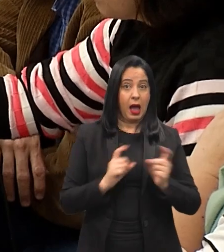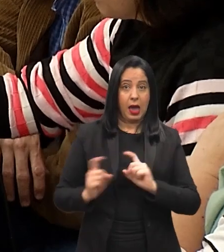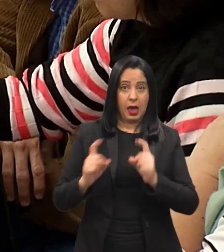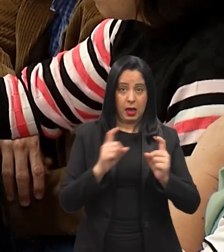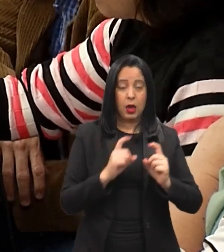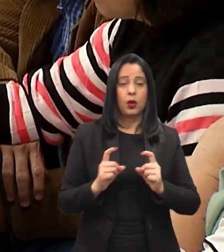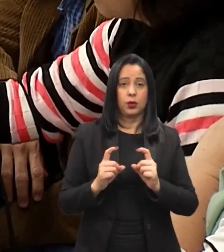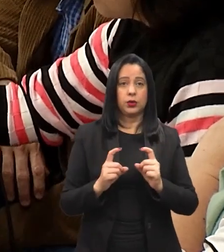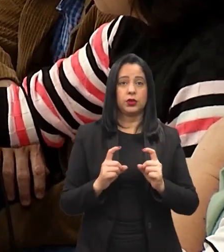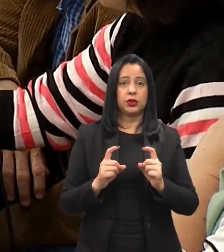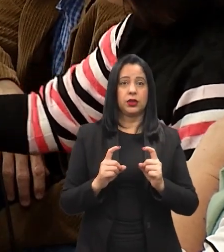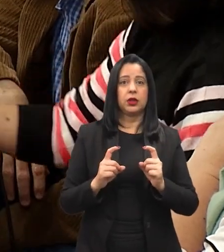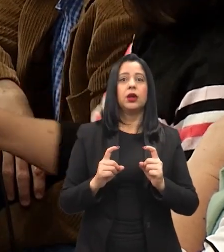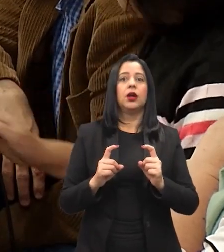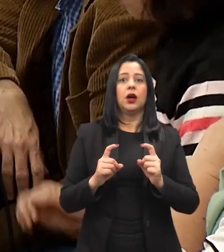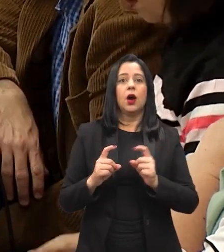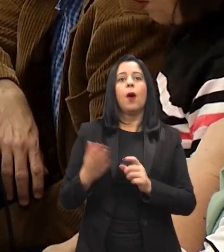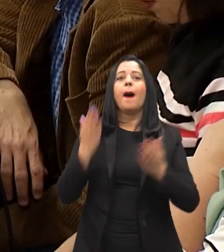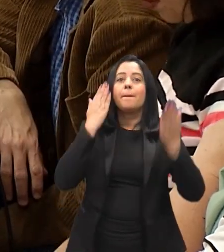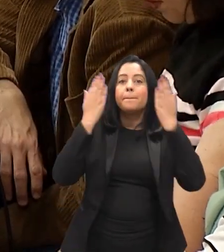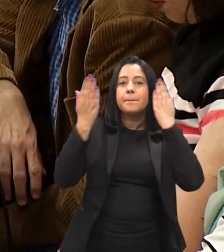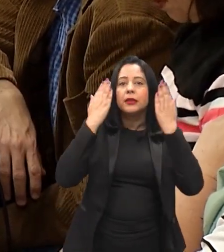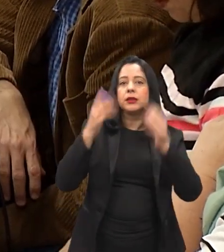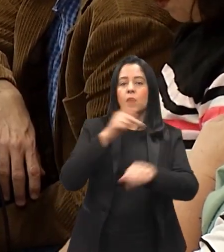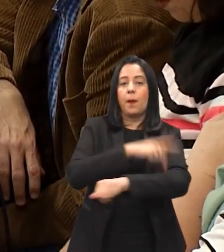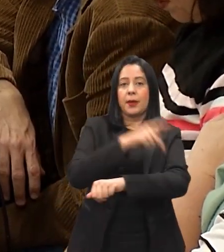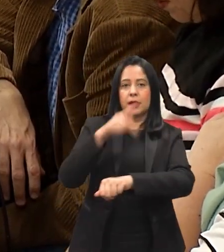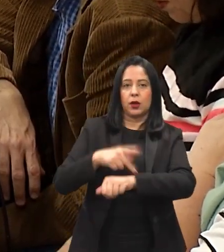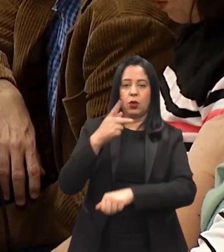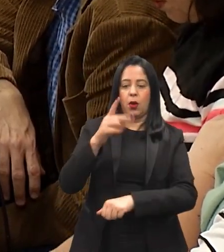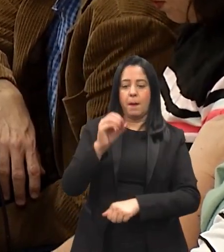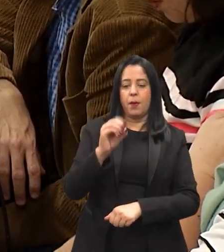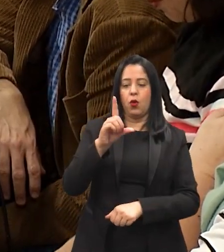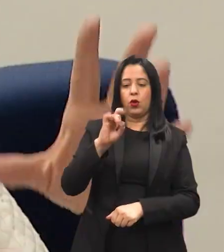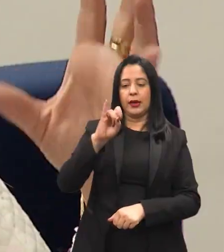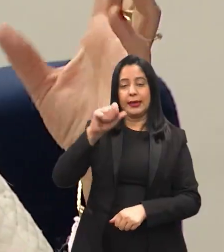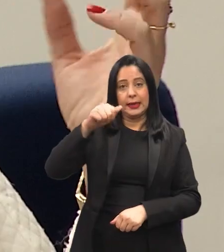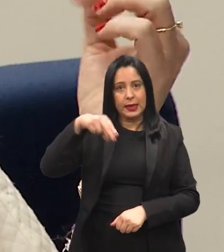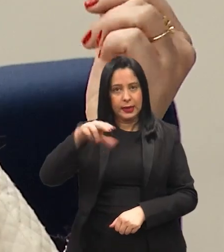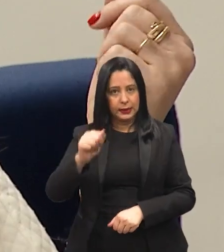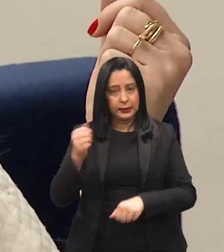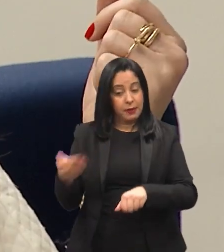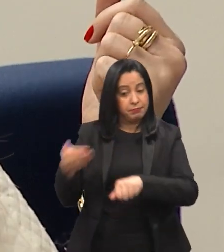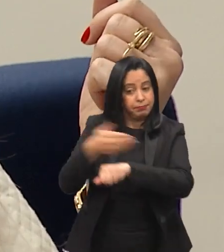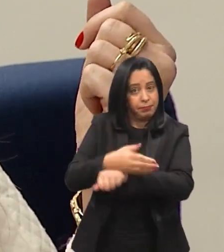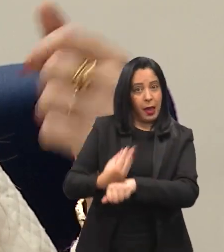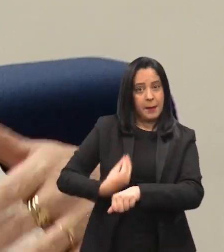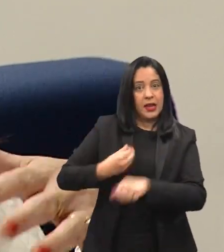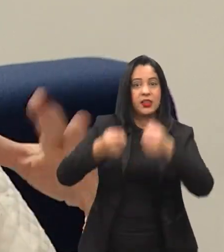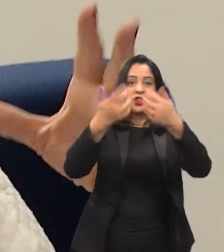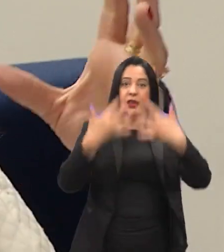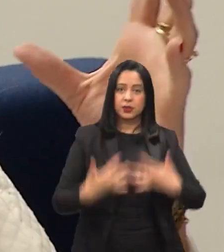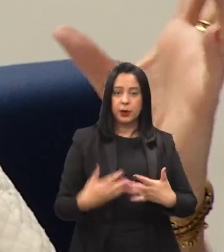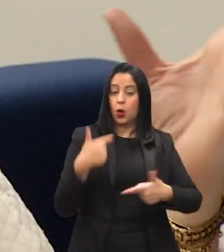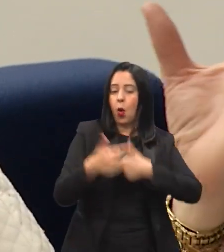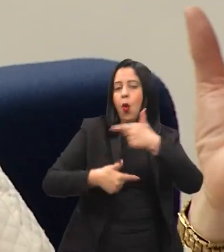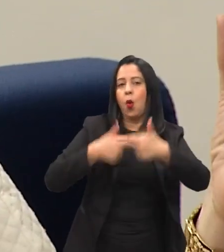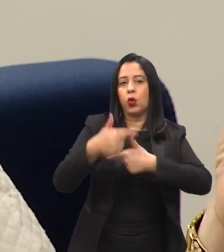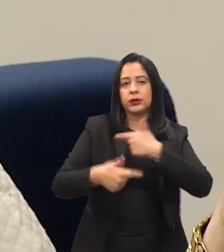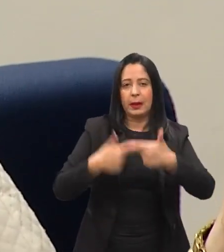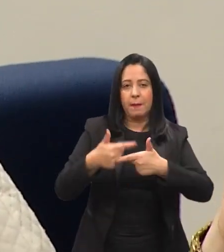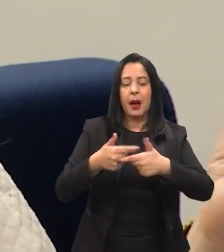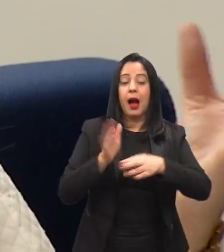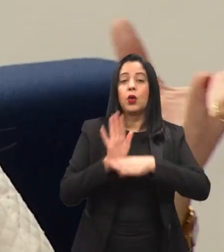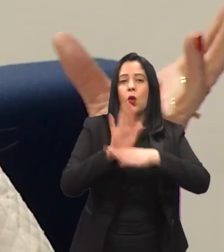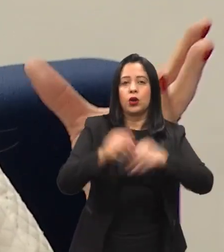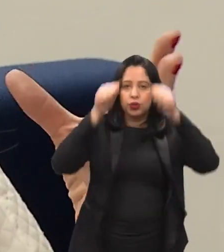A reunião também contou com a participação da psicopedagoga Poliana Vieira, que explicou aos parlamentares sobre o trabalho feito com